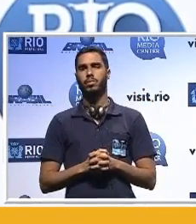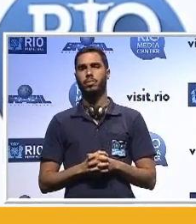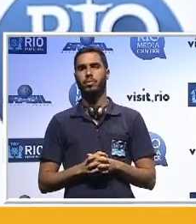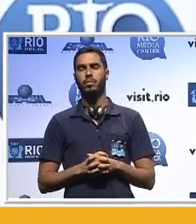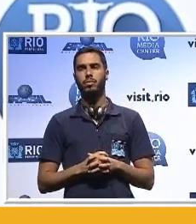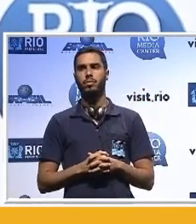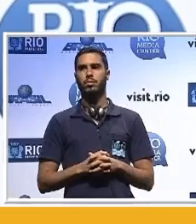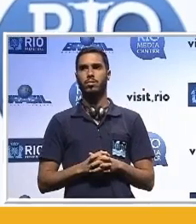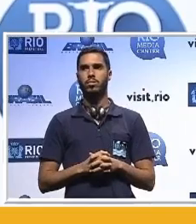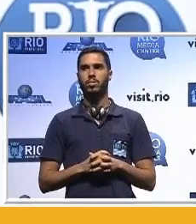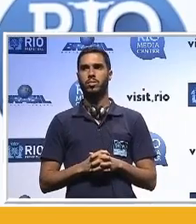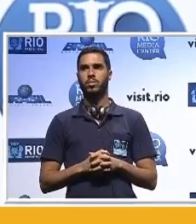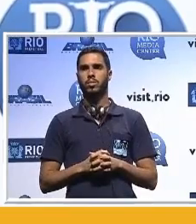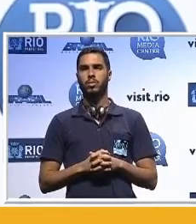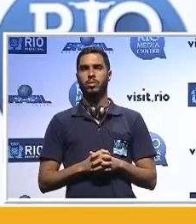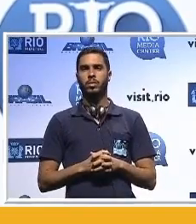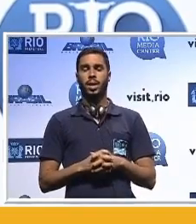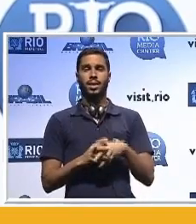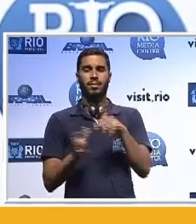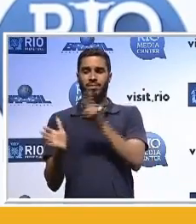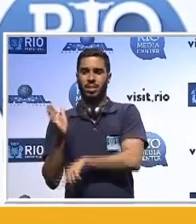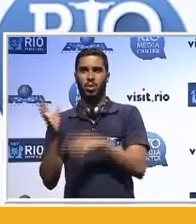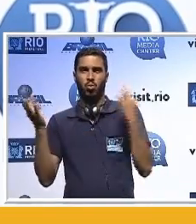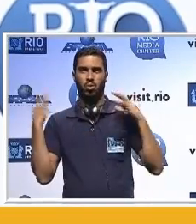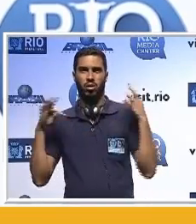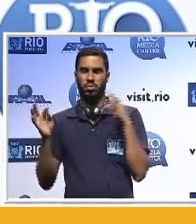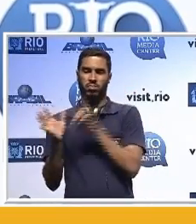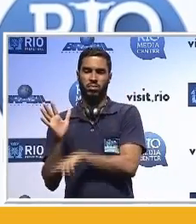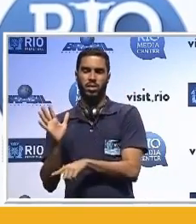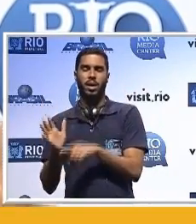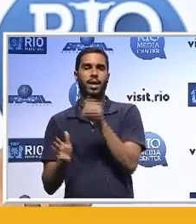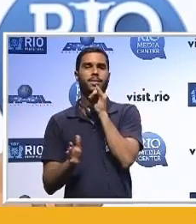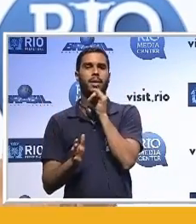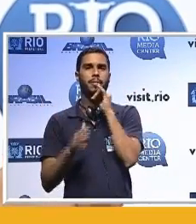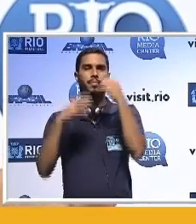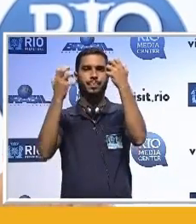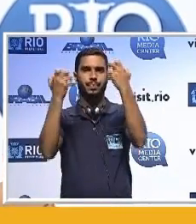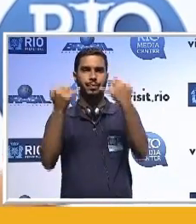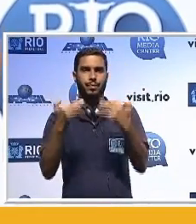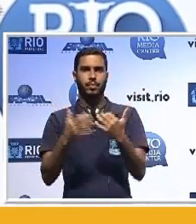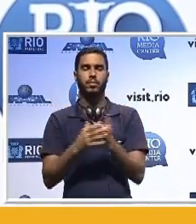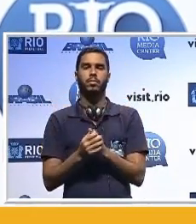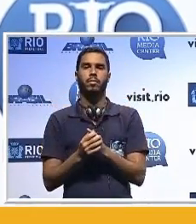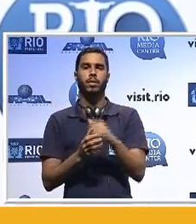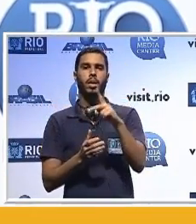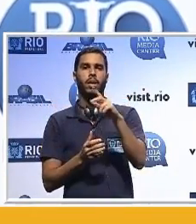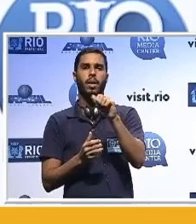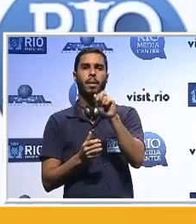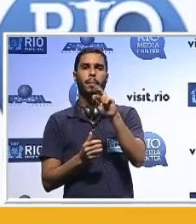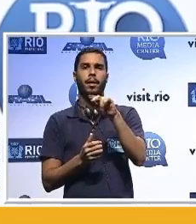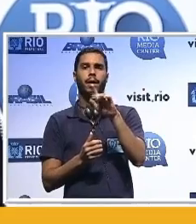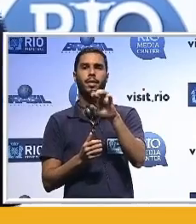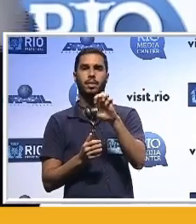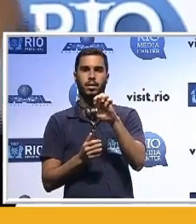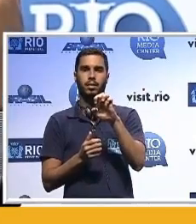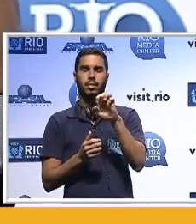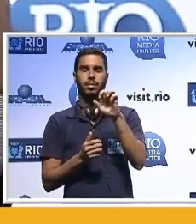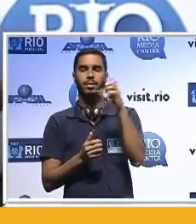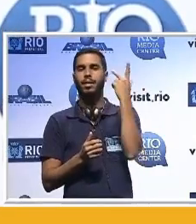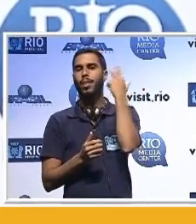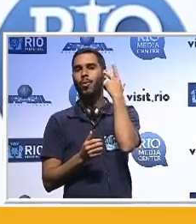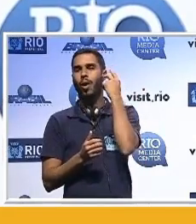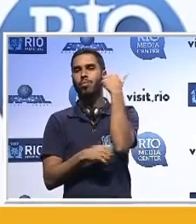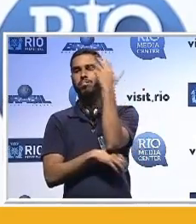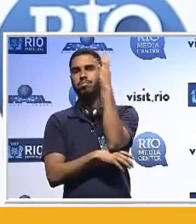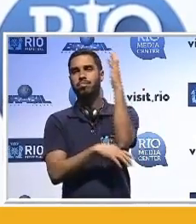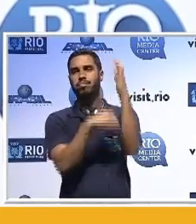da maneira antiga, sem isso, sem o turismo. E, para dar um exemplo, parques naturais é a mesma coisa, ele pensa antigamente